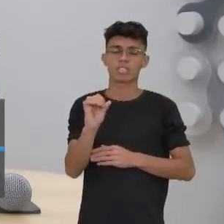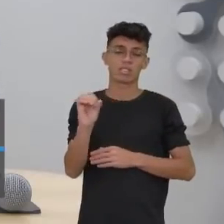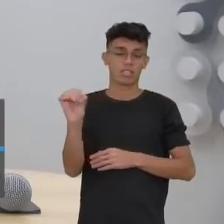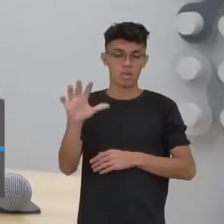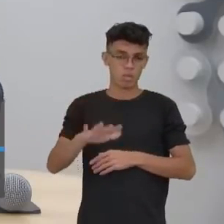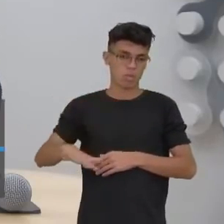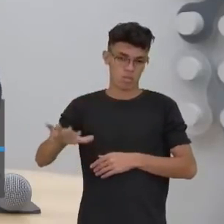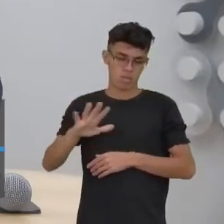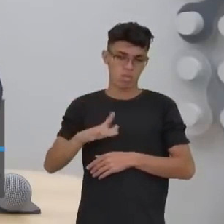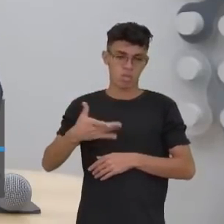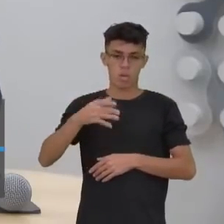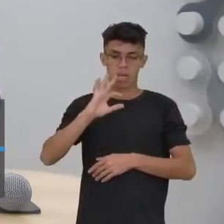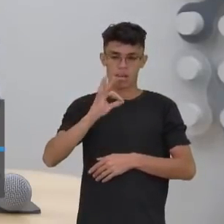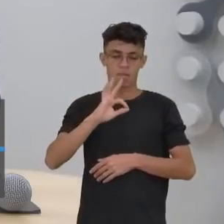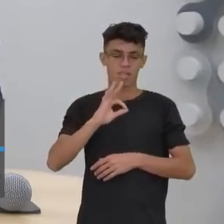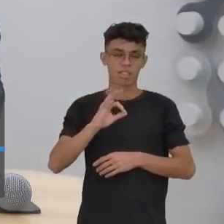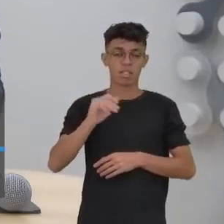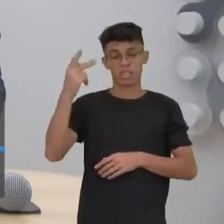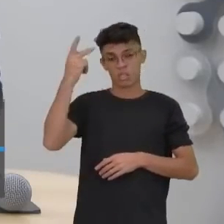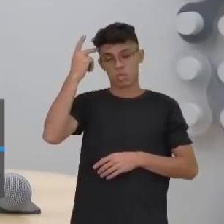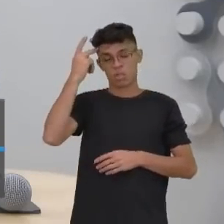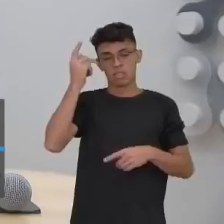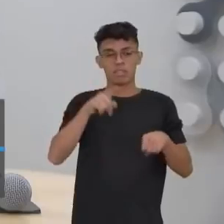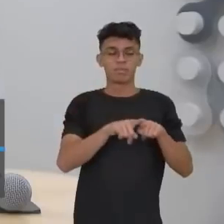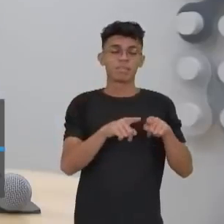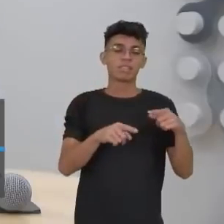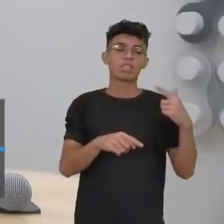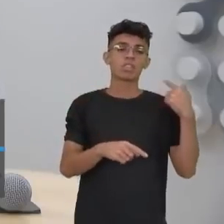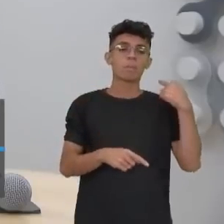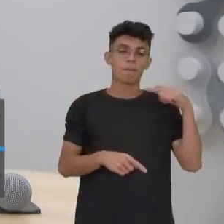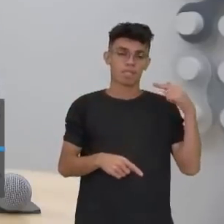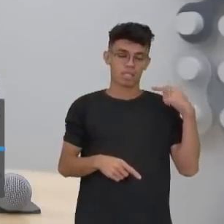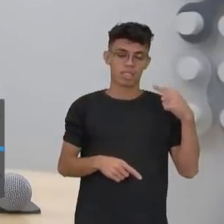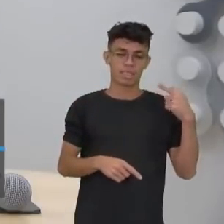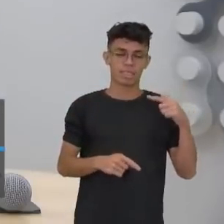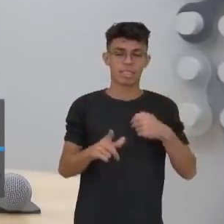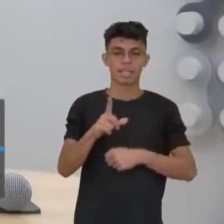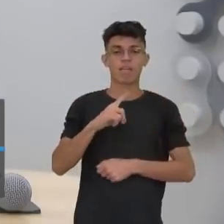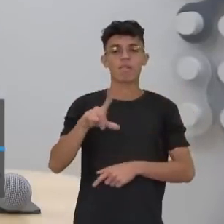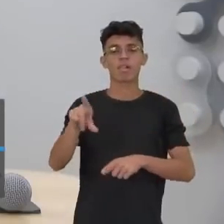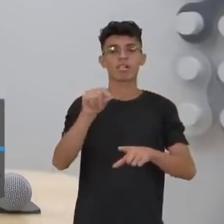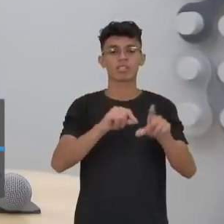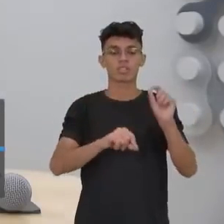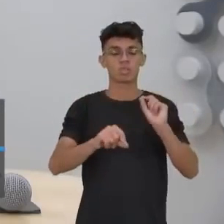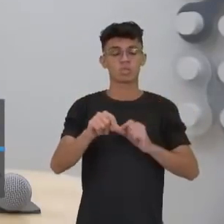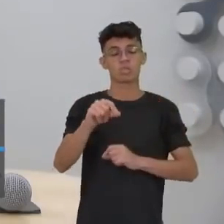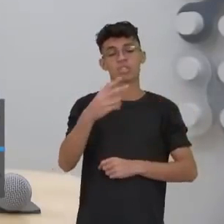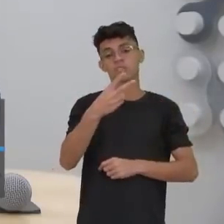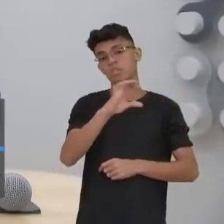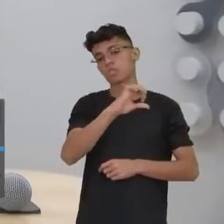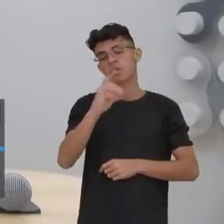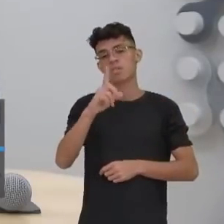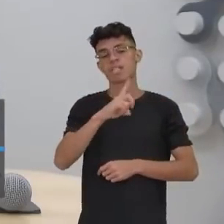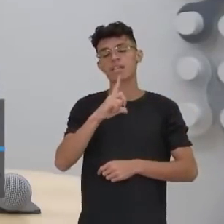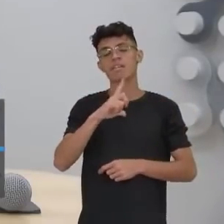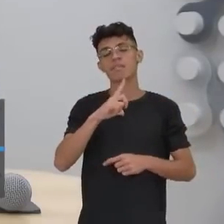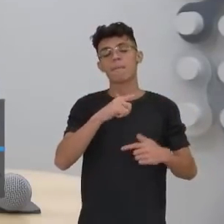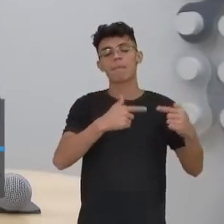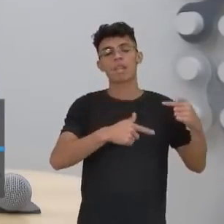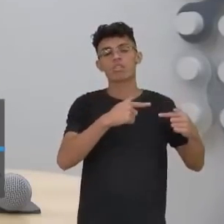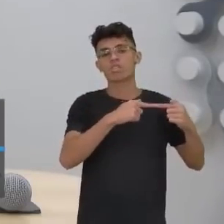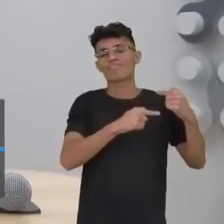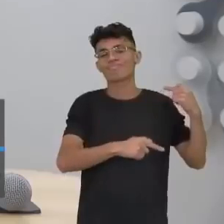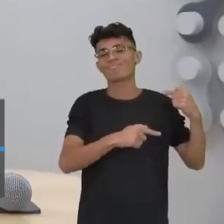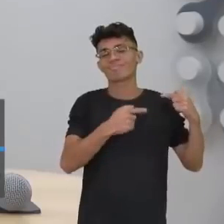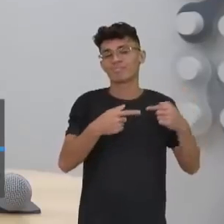café, né, o pessoal de Minas e São Paulo. Então, com as eleições de 29, a gente teve essa quebra, né, da política do